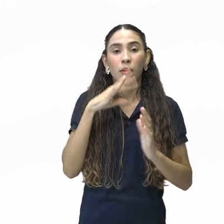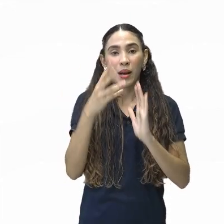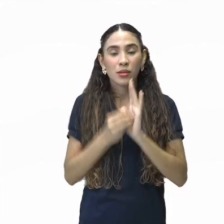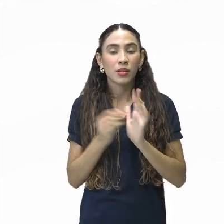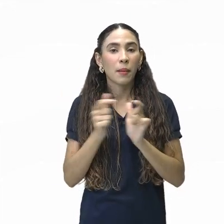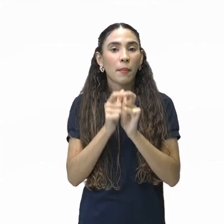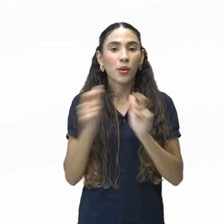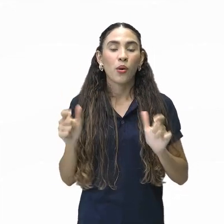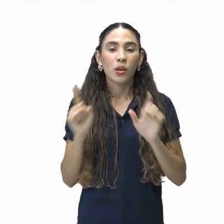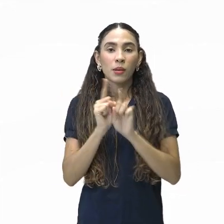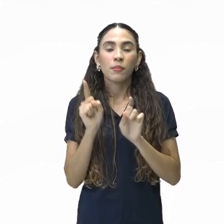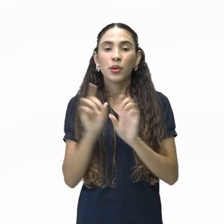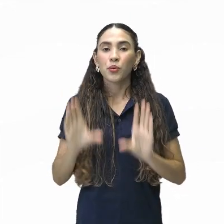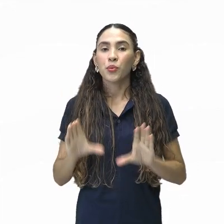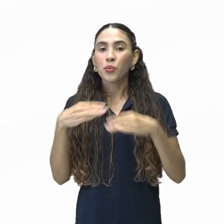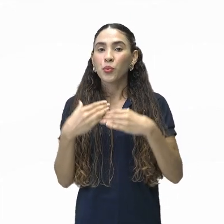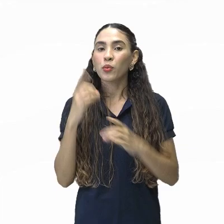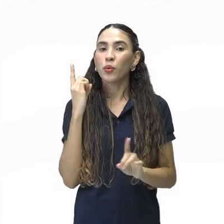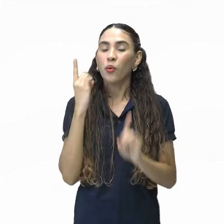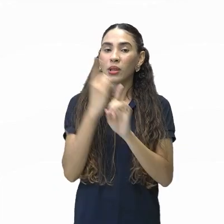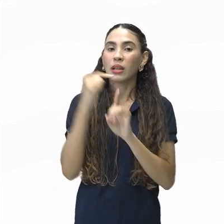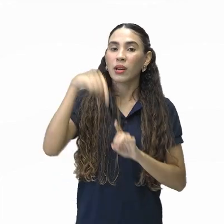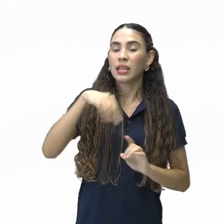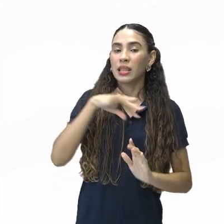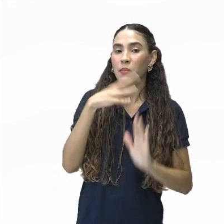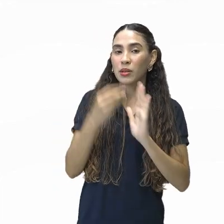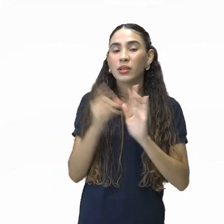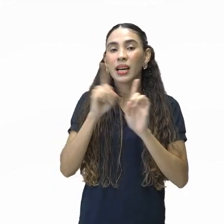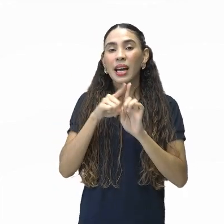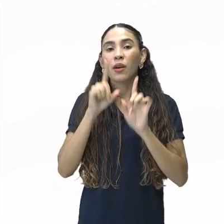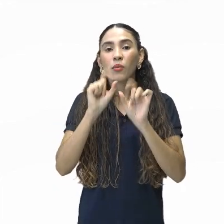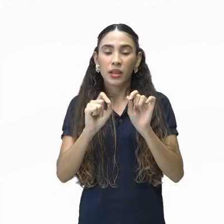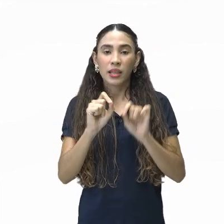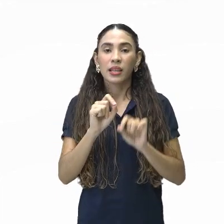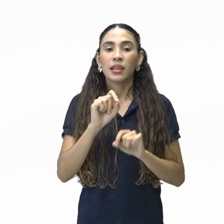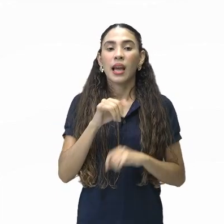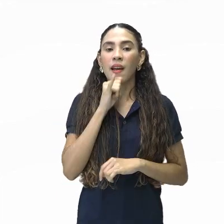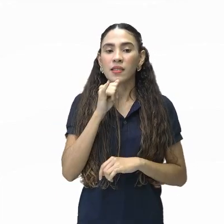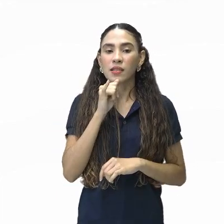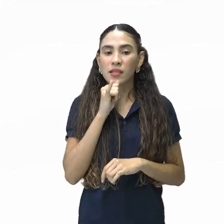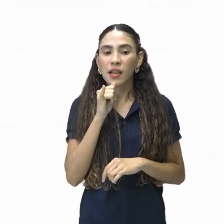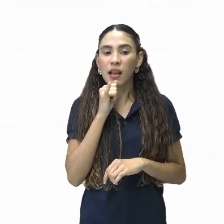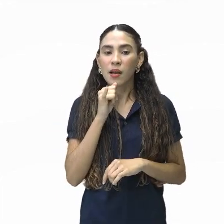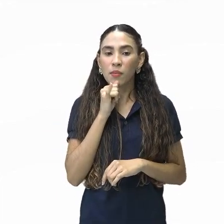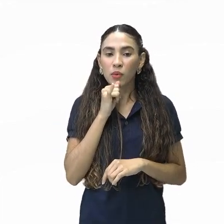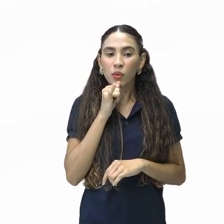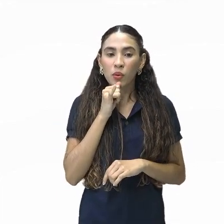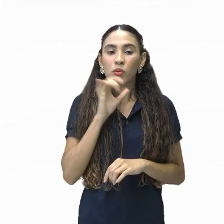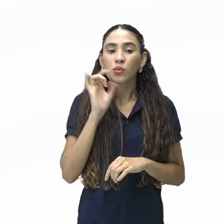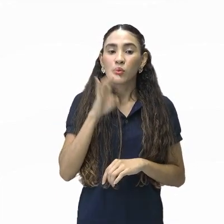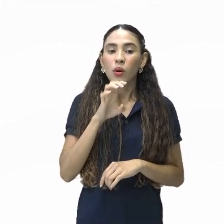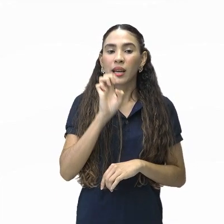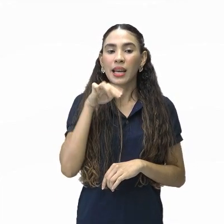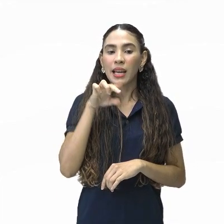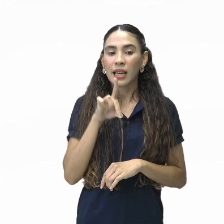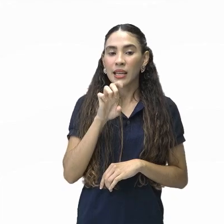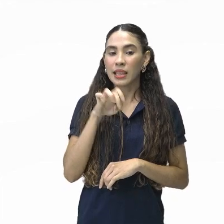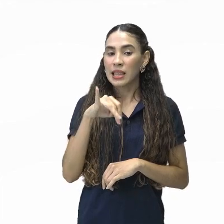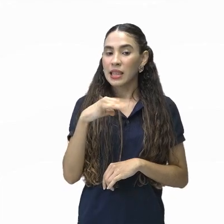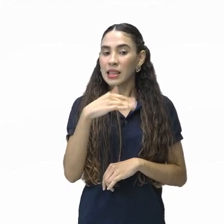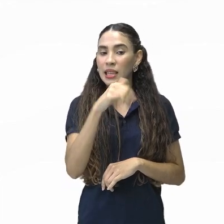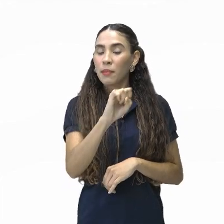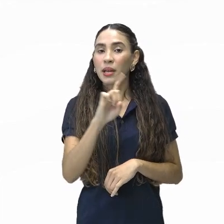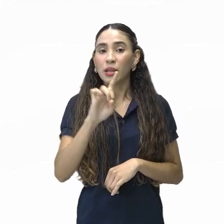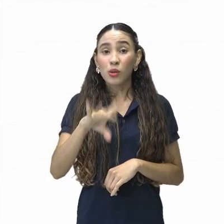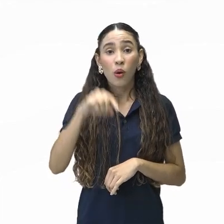Grande parte das espécies encontradas na região amazônica são endêmicas, ou seja, só ocorrem por aqui. Então, a gente